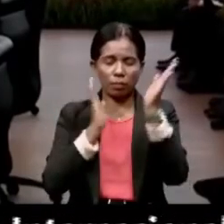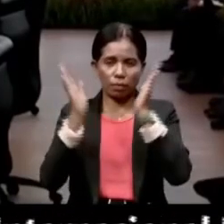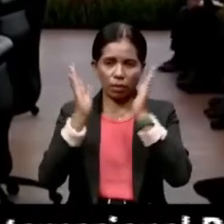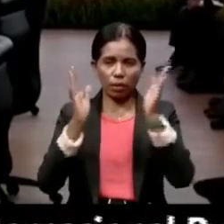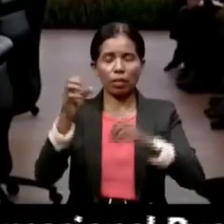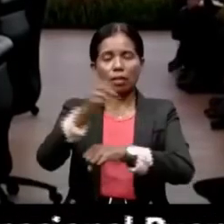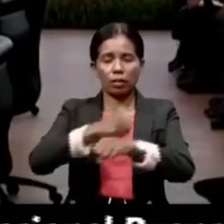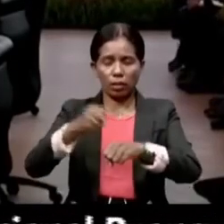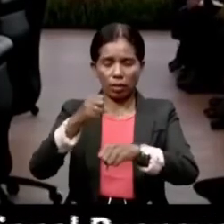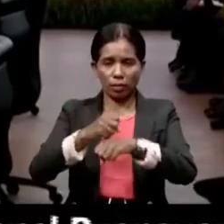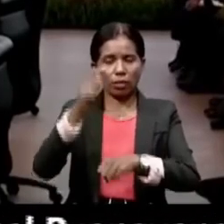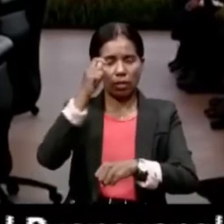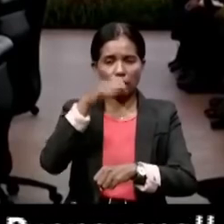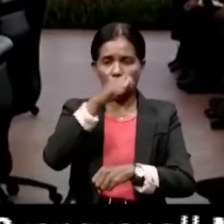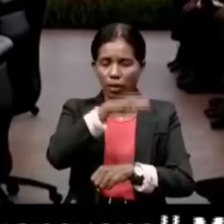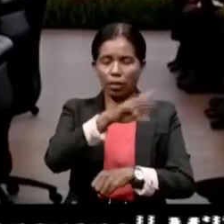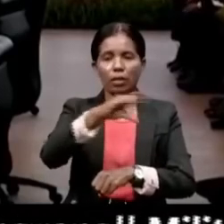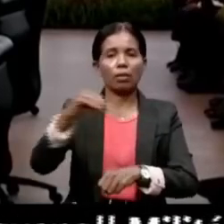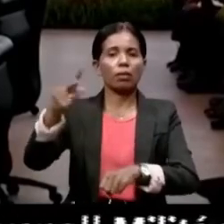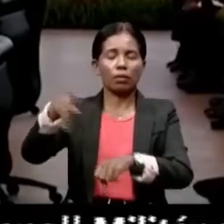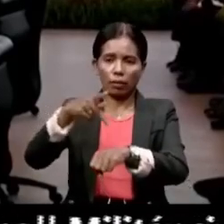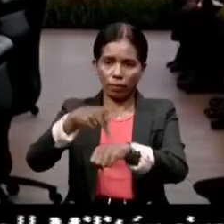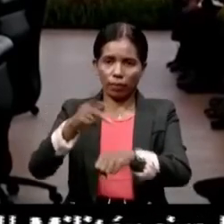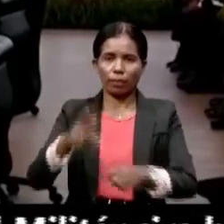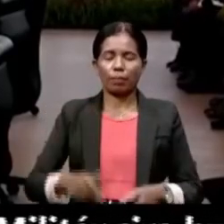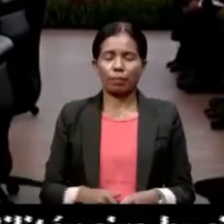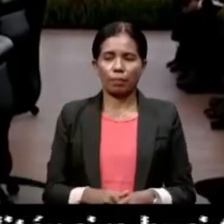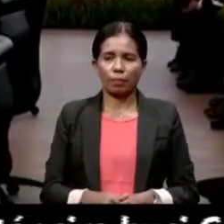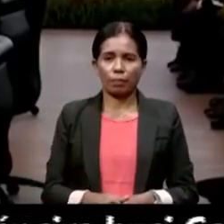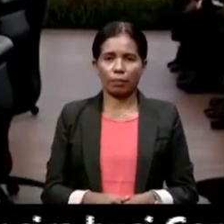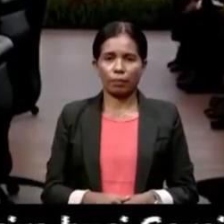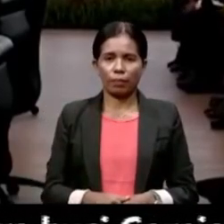Malásia, Singapura, Tailândia no Filipina. Dilma Suzeti, GMN.